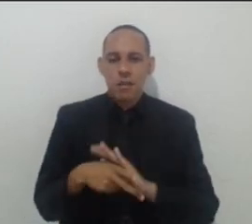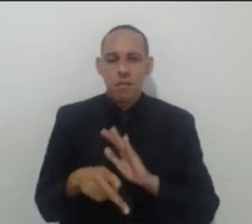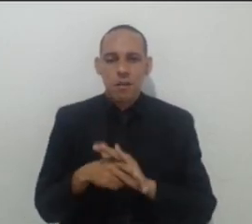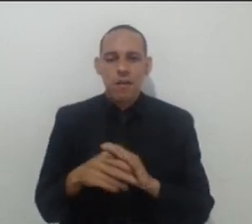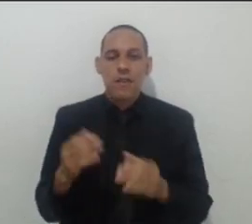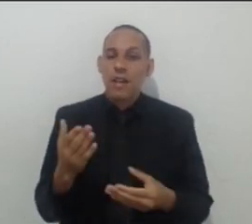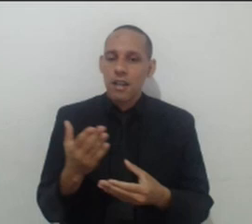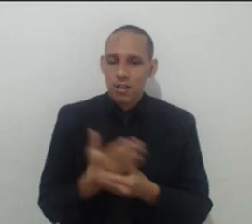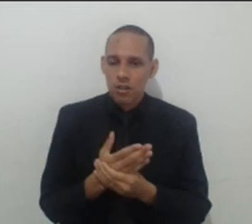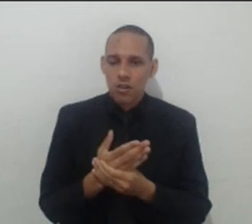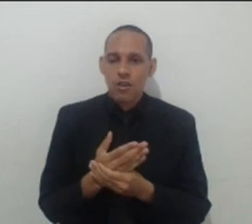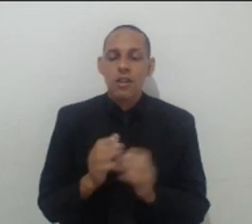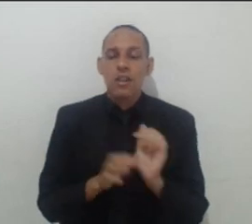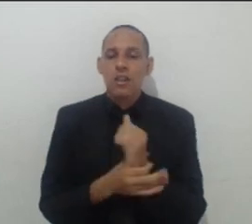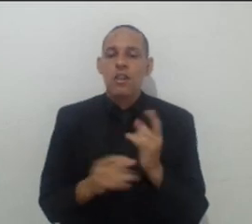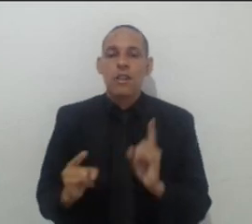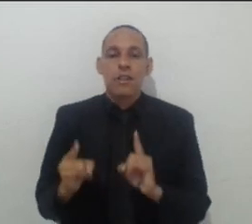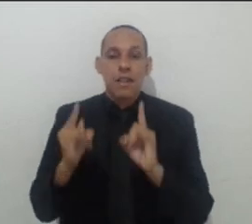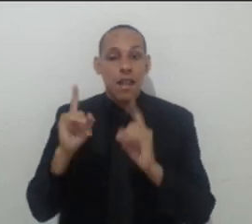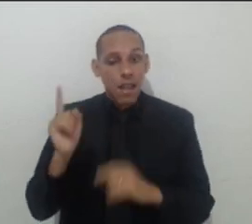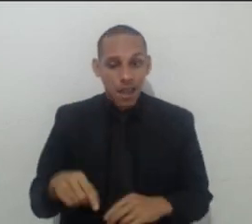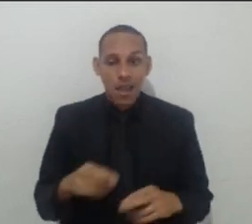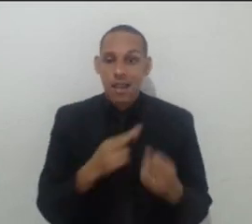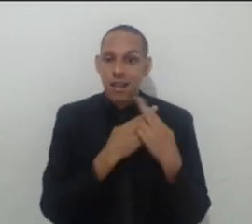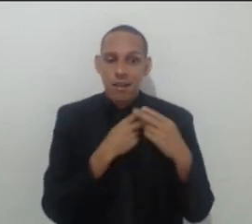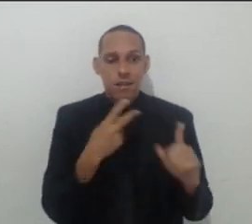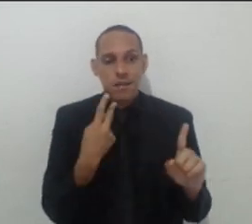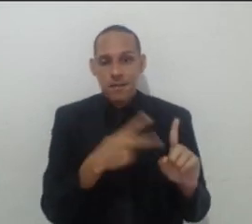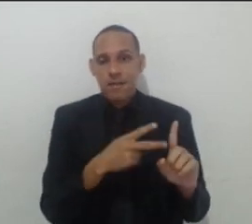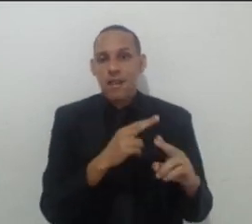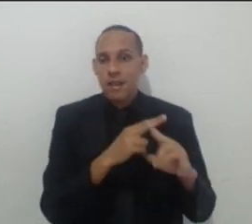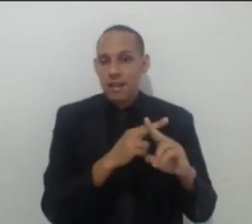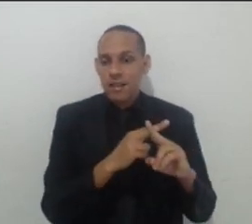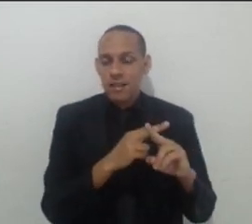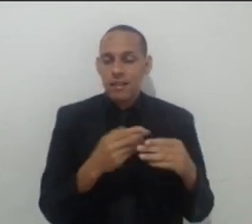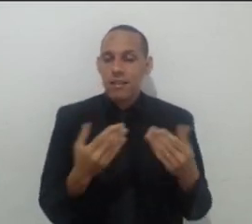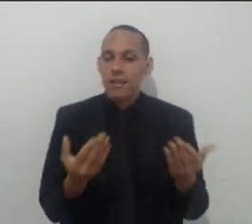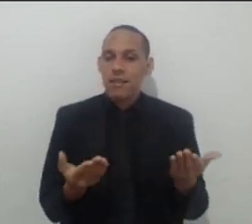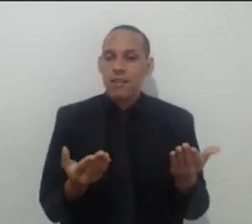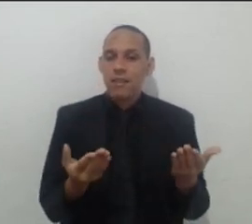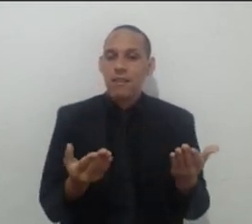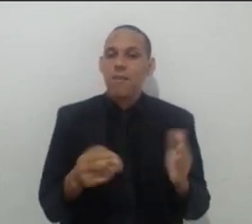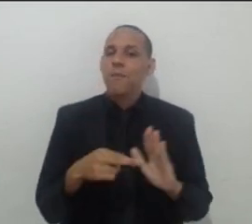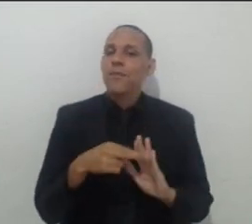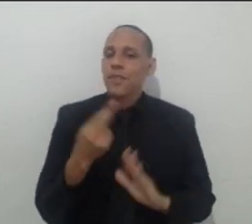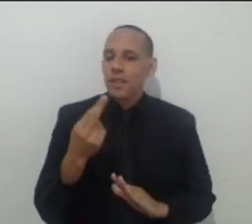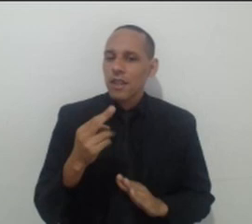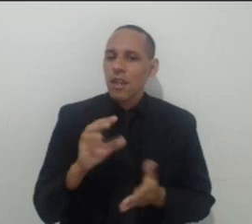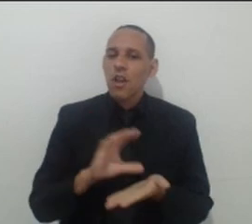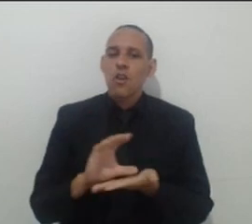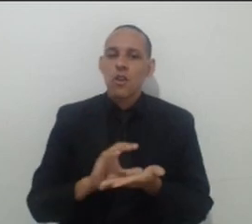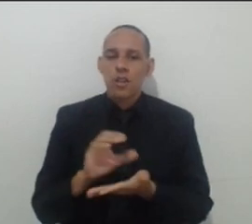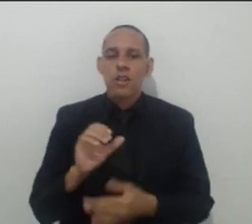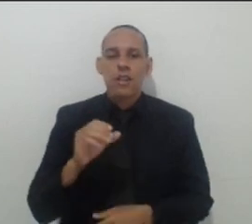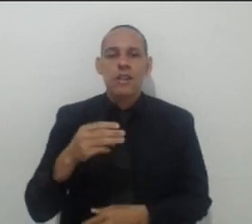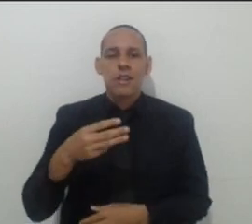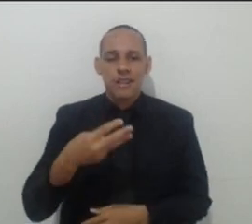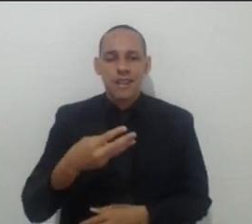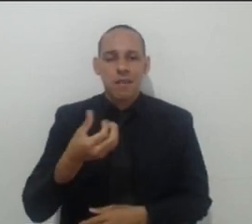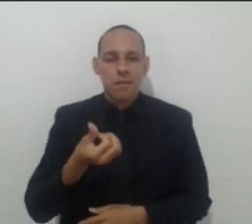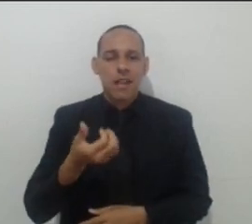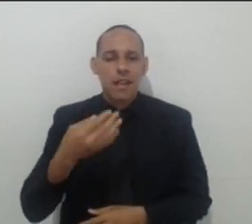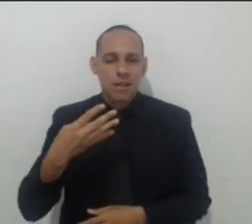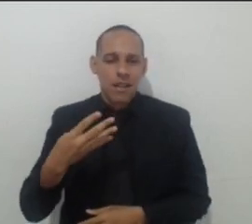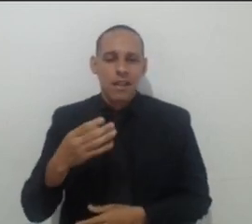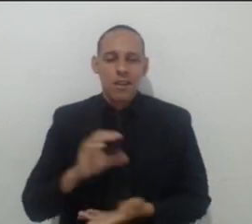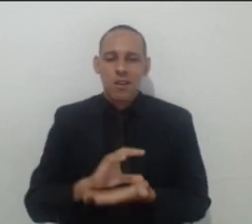habitacional são de responsabilidade da Caixa, com base na resolução do Conselho Curador 364, que determina